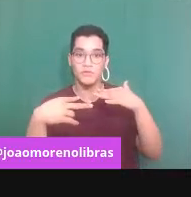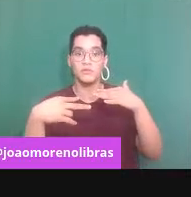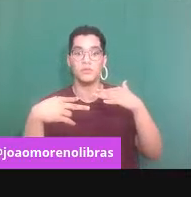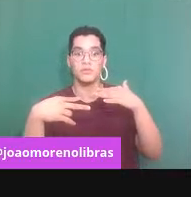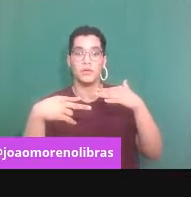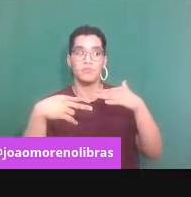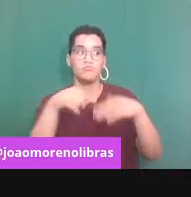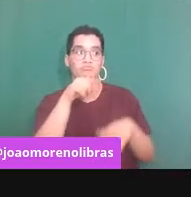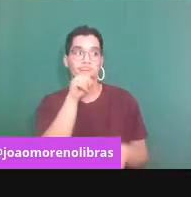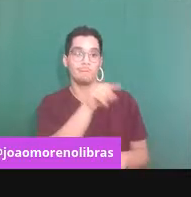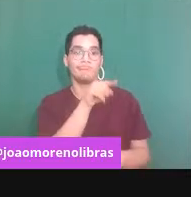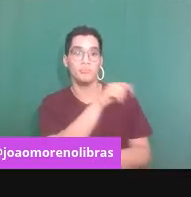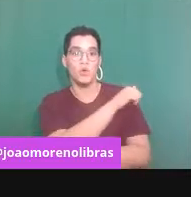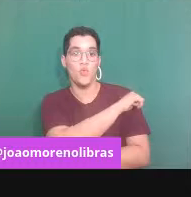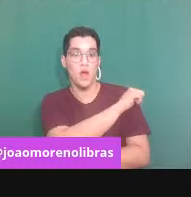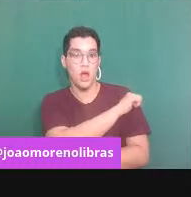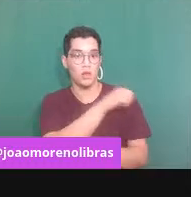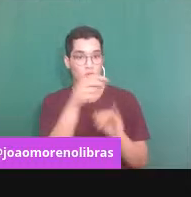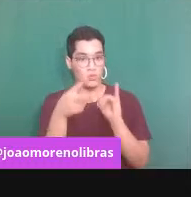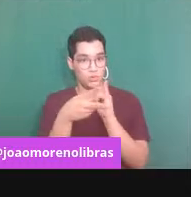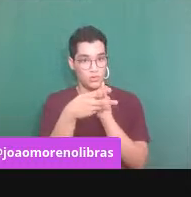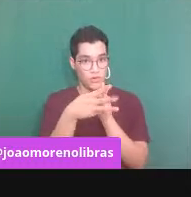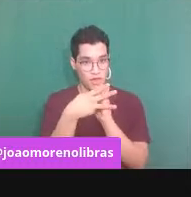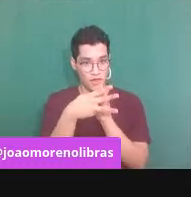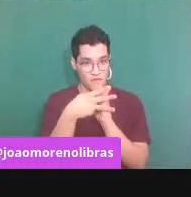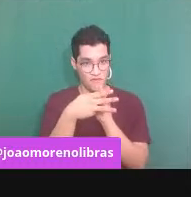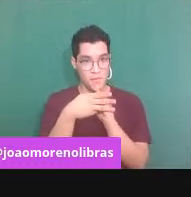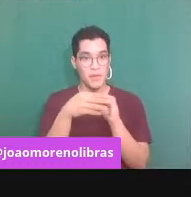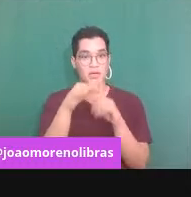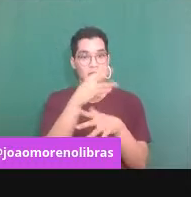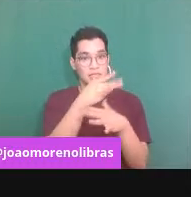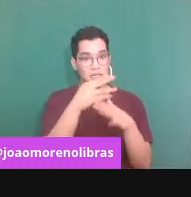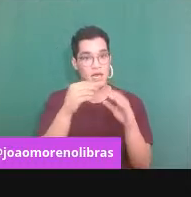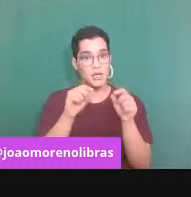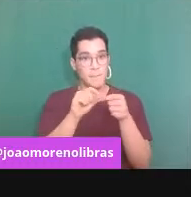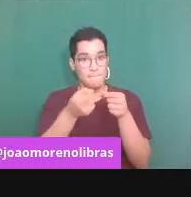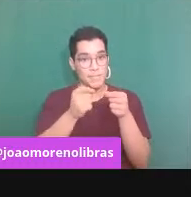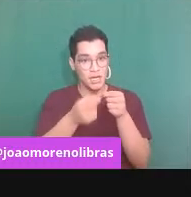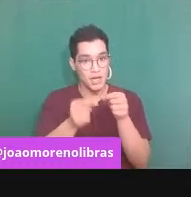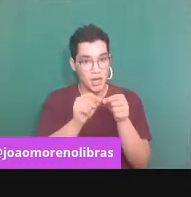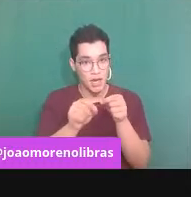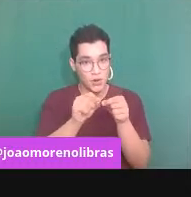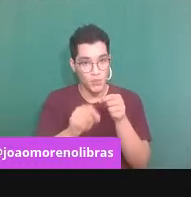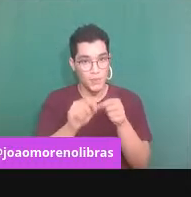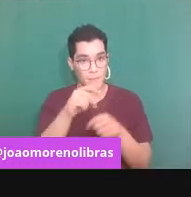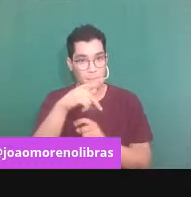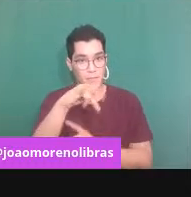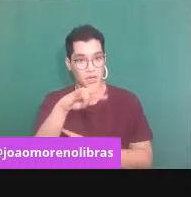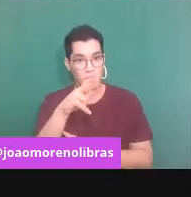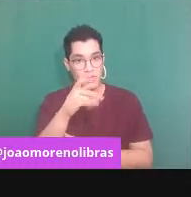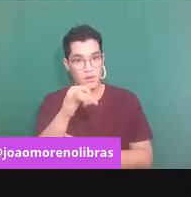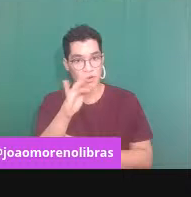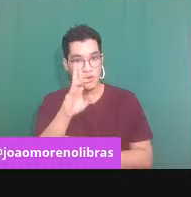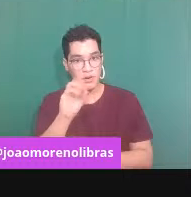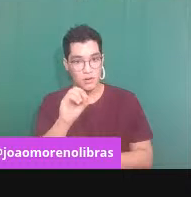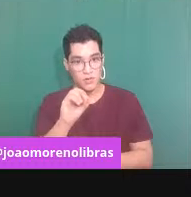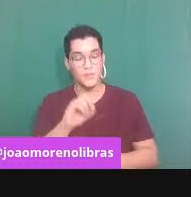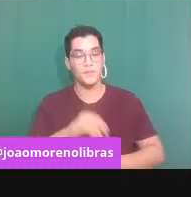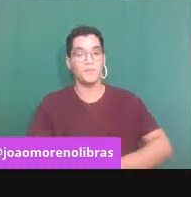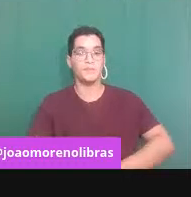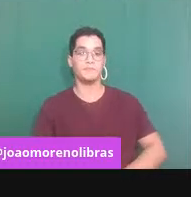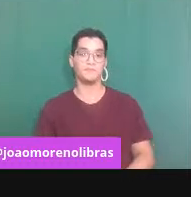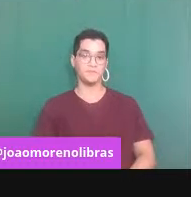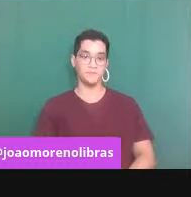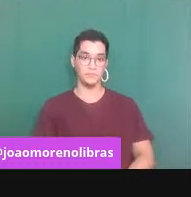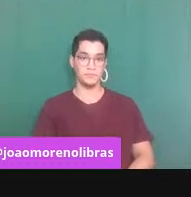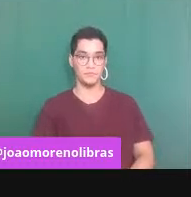Instituto Federal lá do Campus Pinheiro, né? Porque ela percebeu também que eles tinham muita dificuldade de assumir ponto de